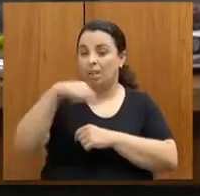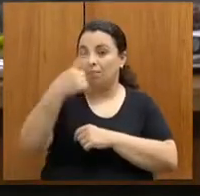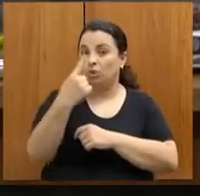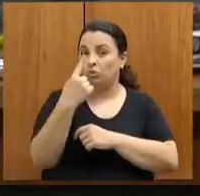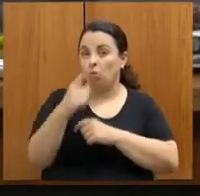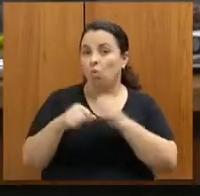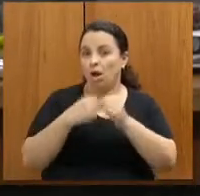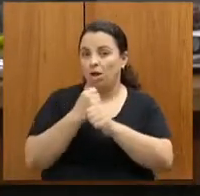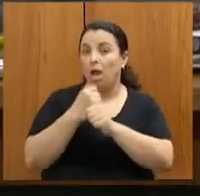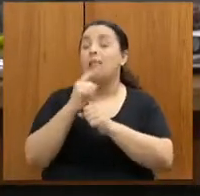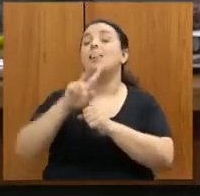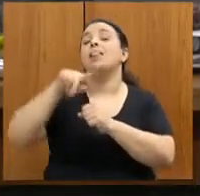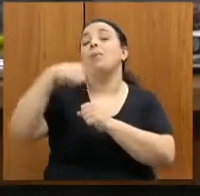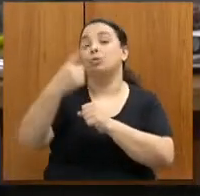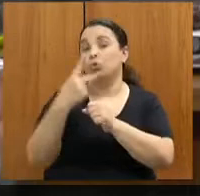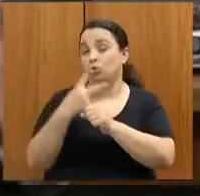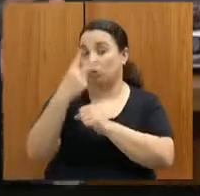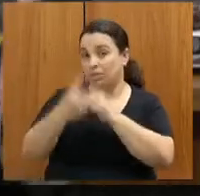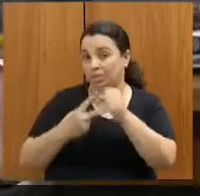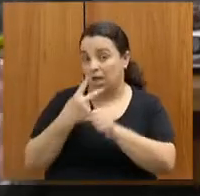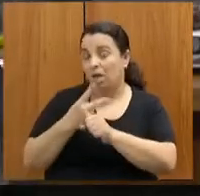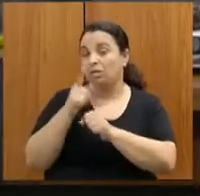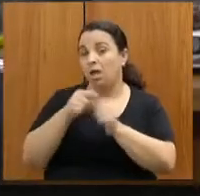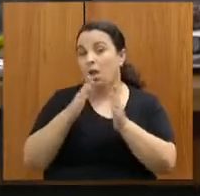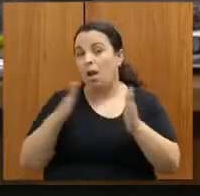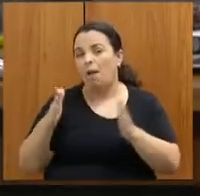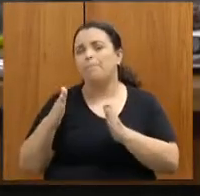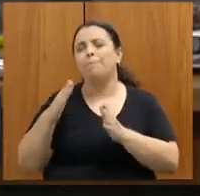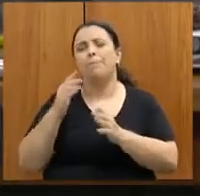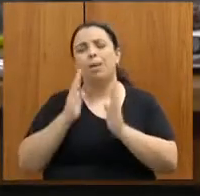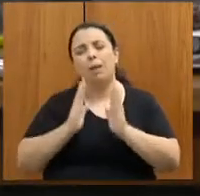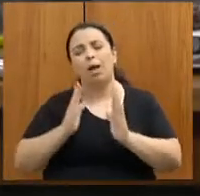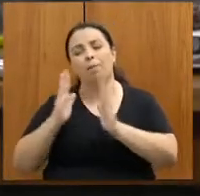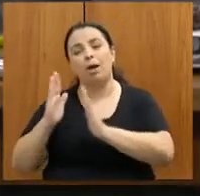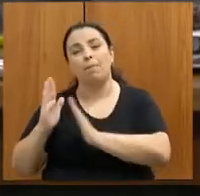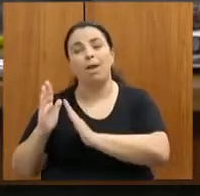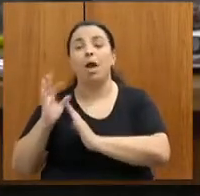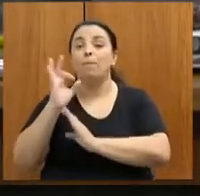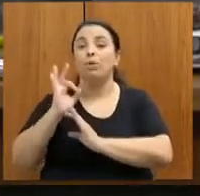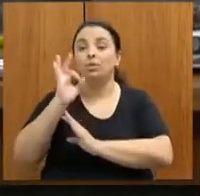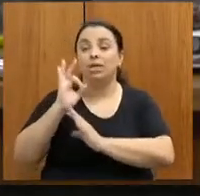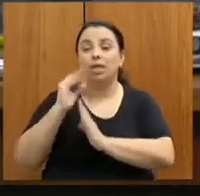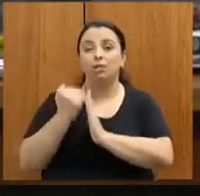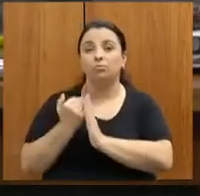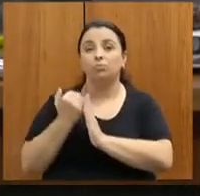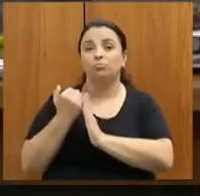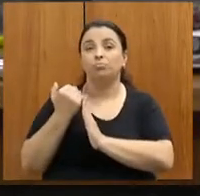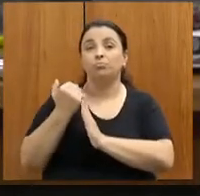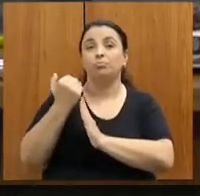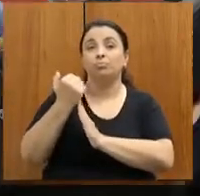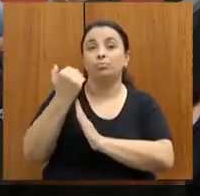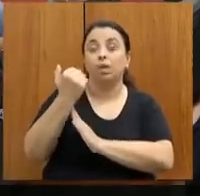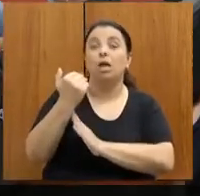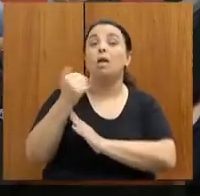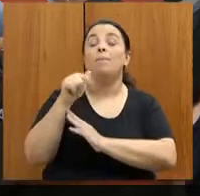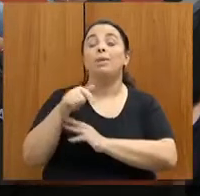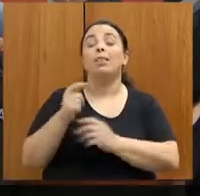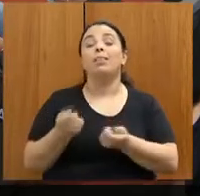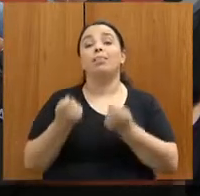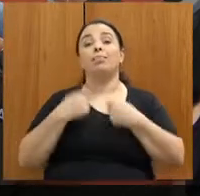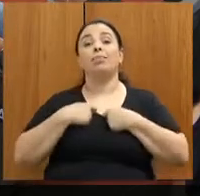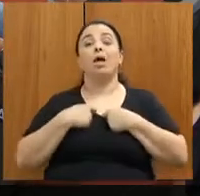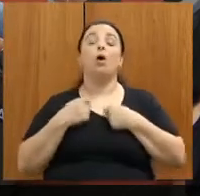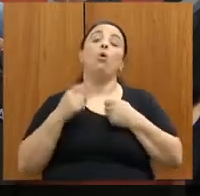quatro anos 33,33 Isso seria tempo suficiente o estado reequilibrando as suas contas fazer com que